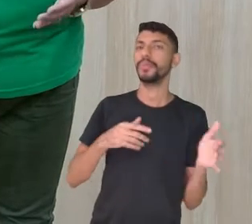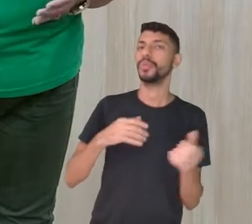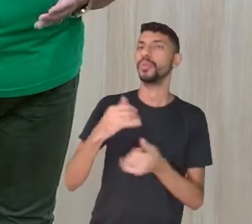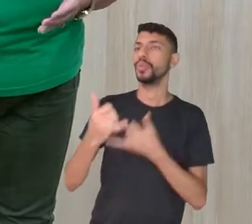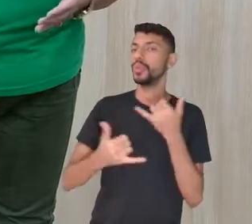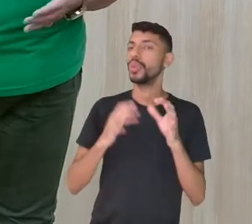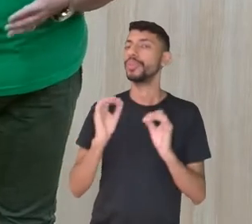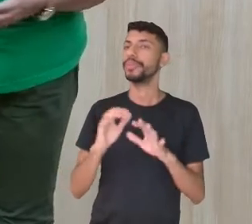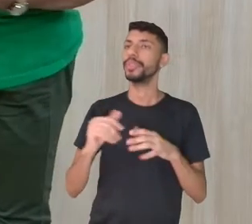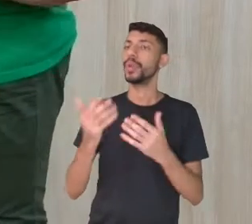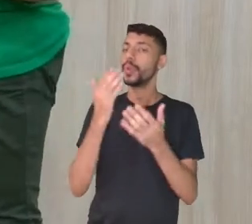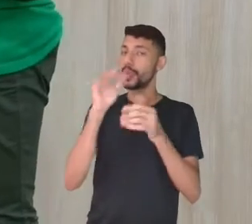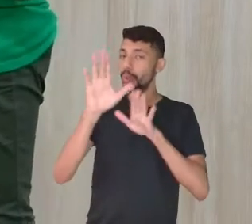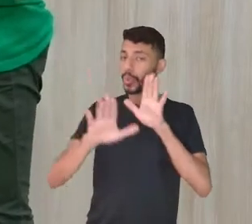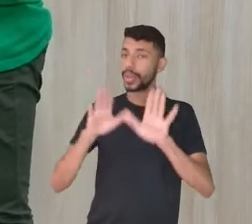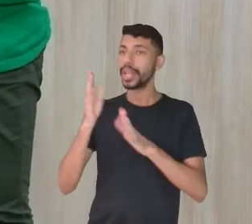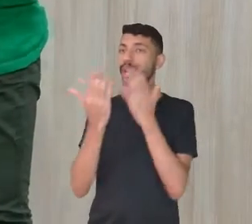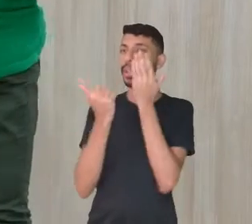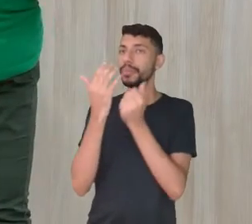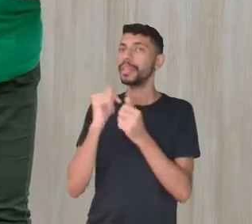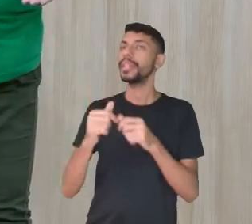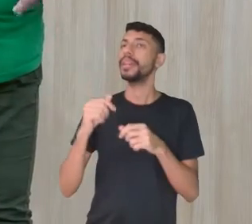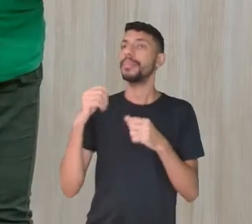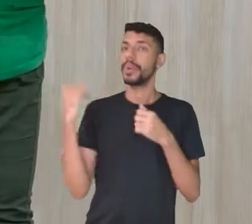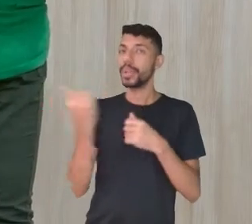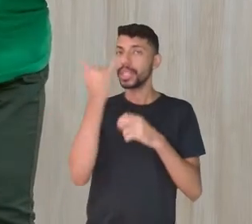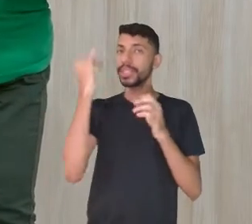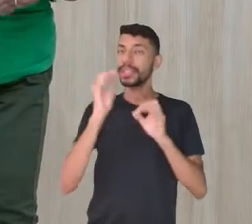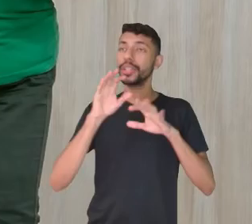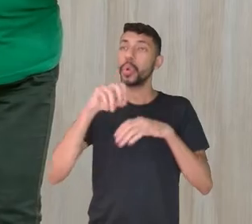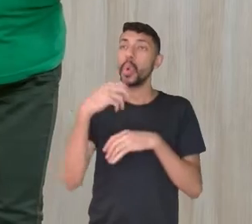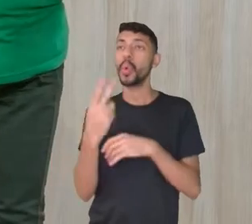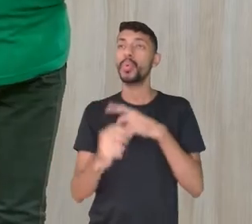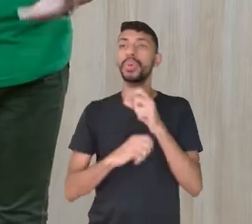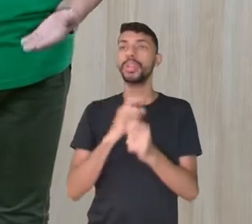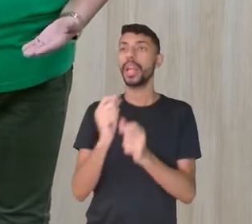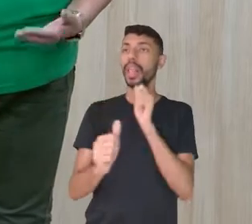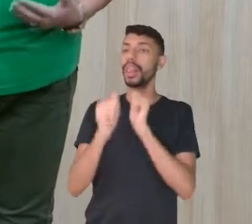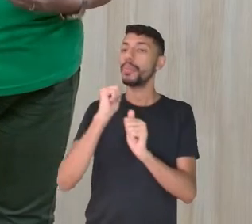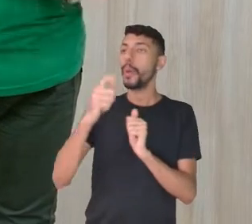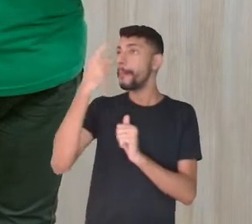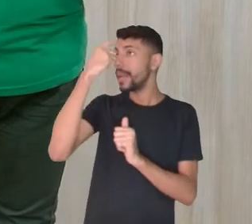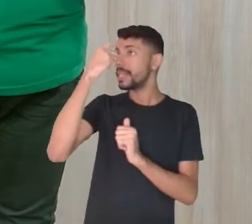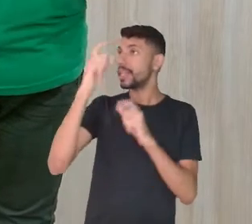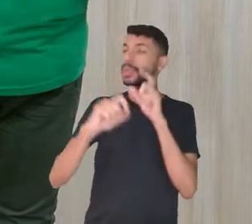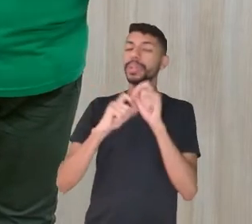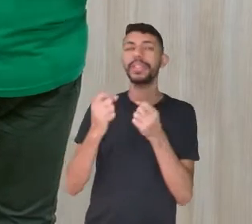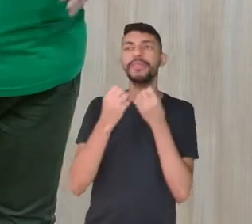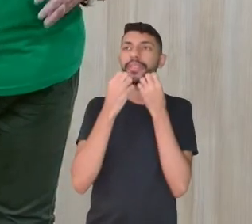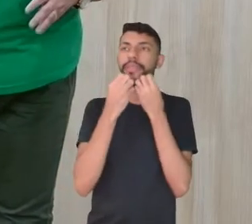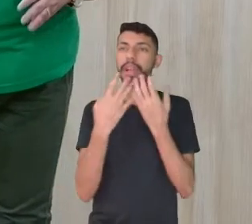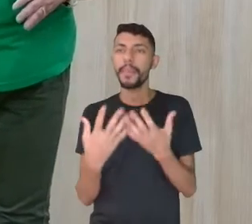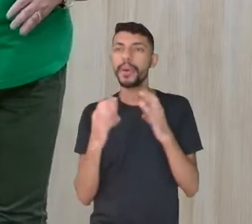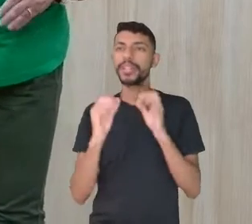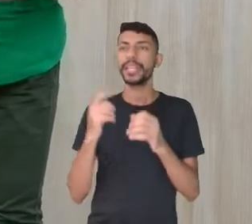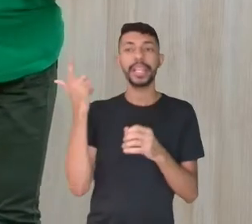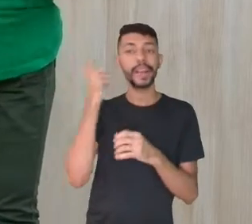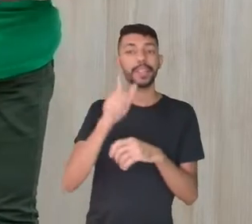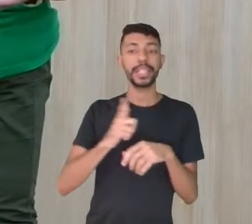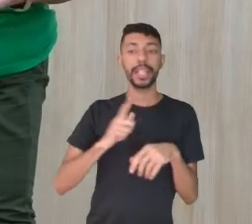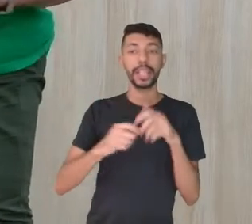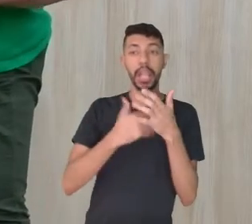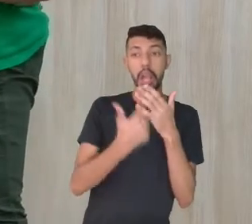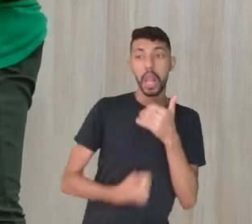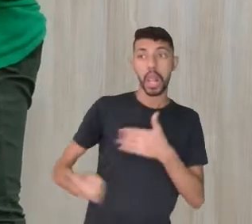alimentação é muito grande. E aí, ou ele também tomou, pensando que ia se dar bem, que podia, né, ter vantagens com